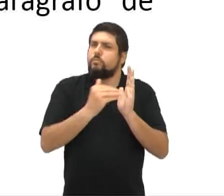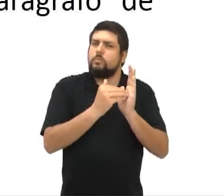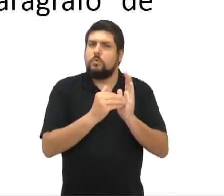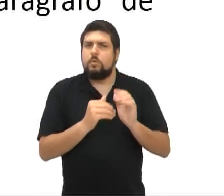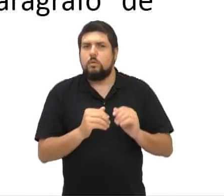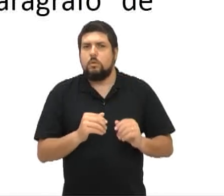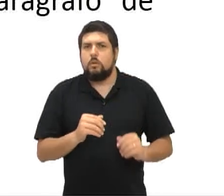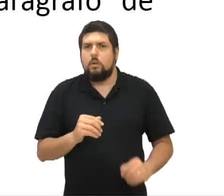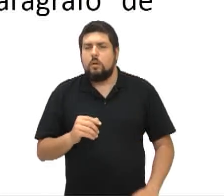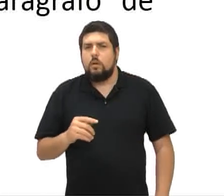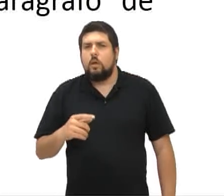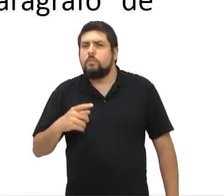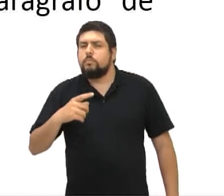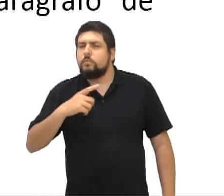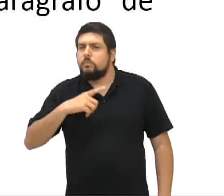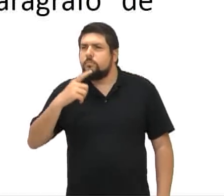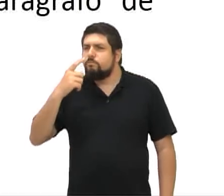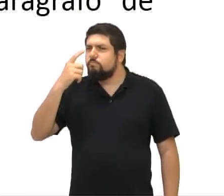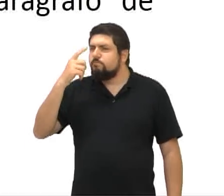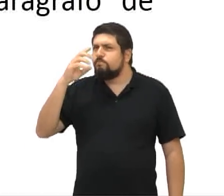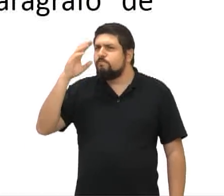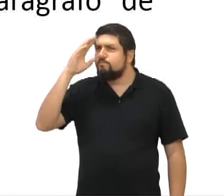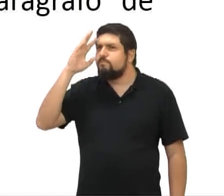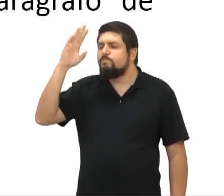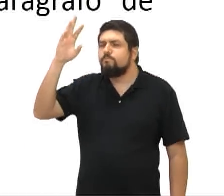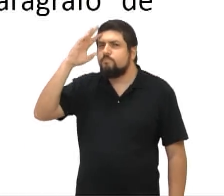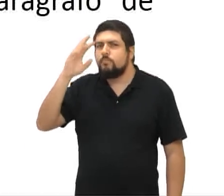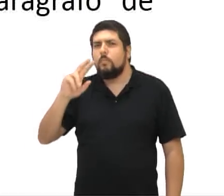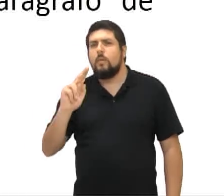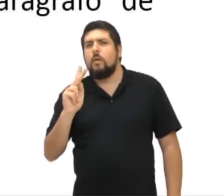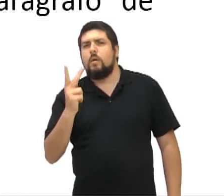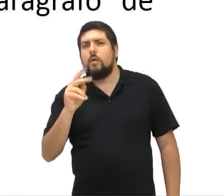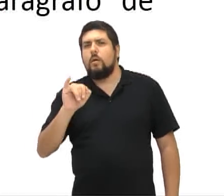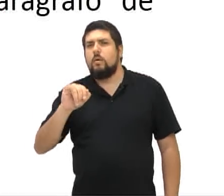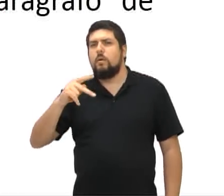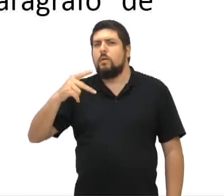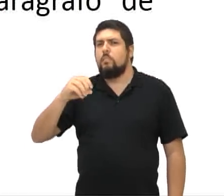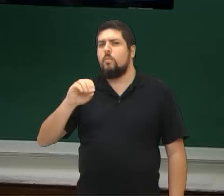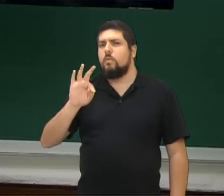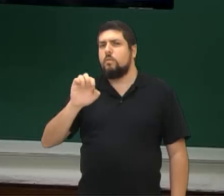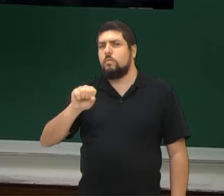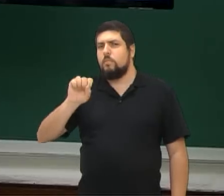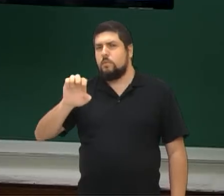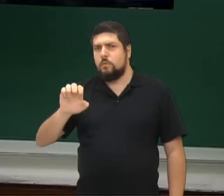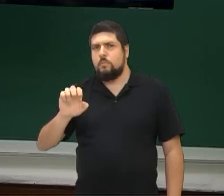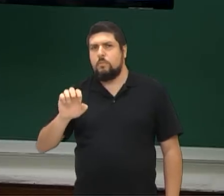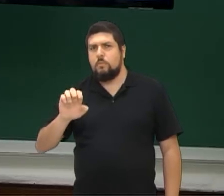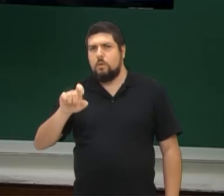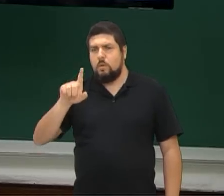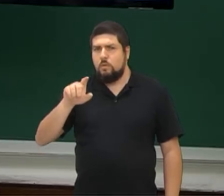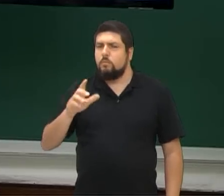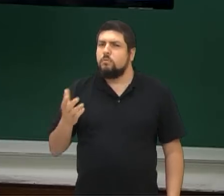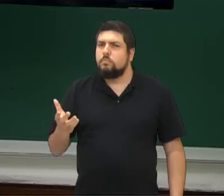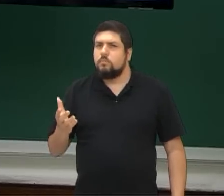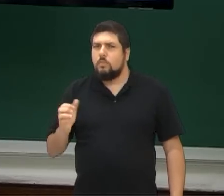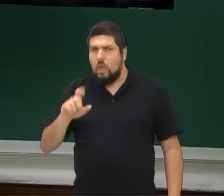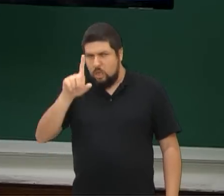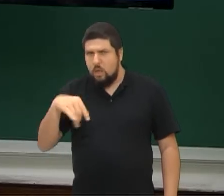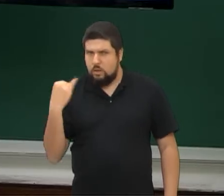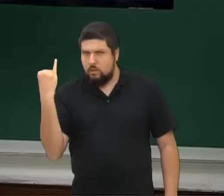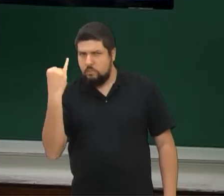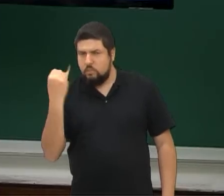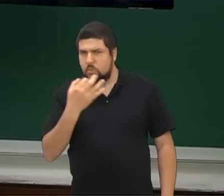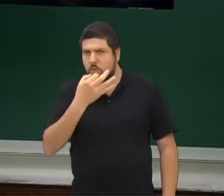uma hipótese, né? Que hipótese é essa? Esse argumento é relevante? Sendo uma hipótese,